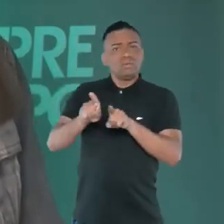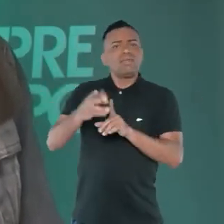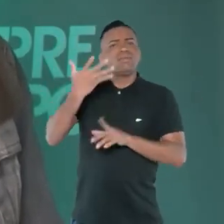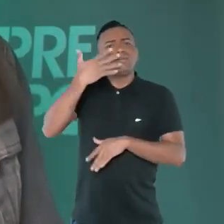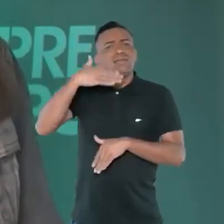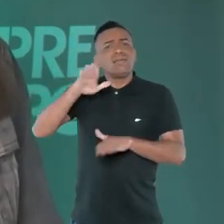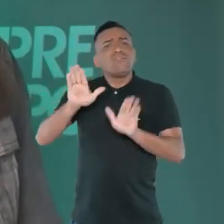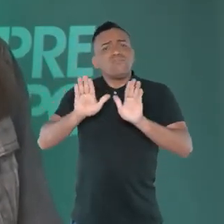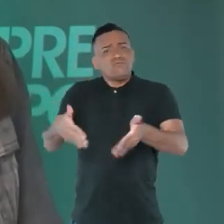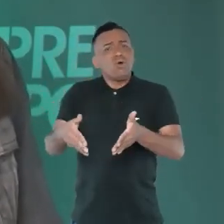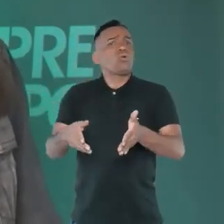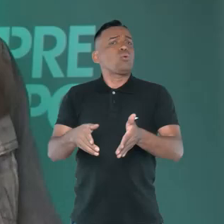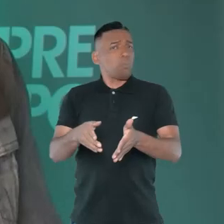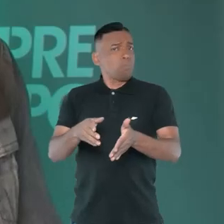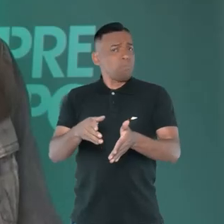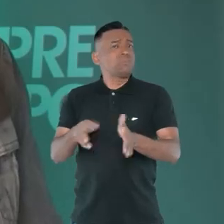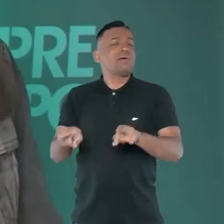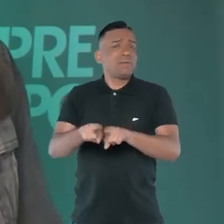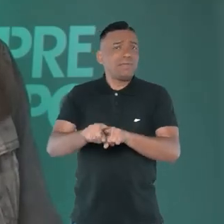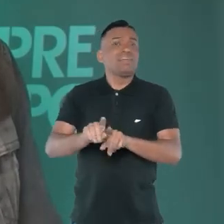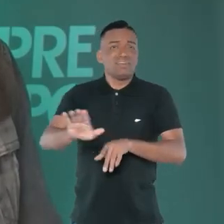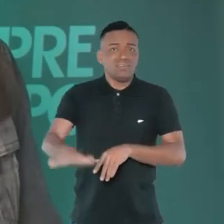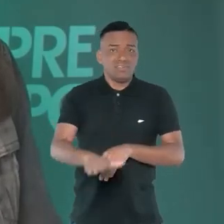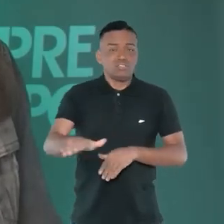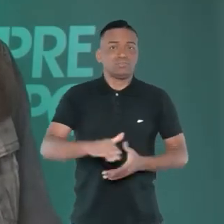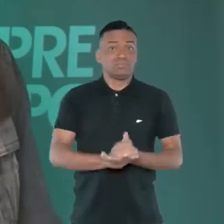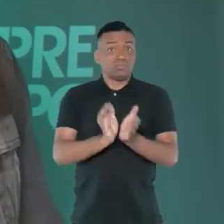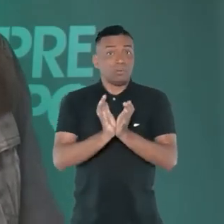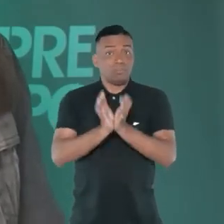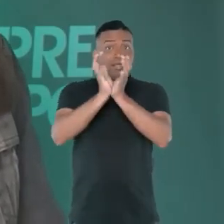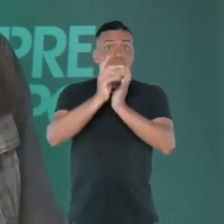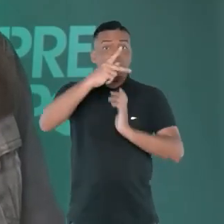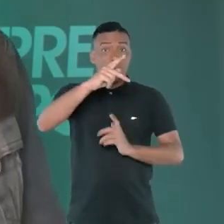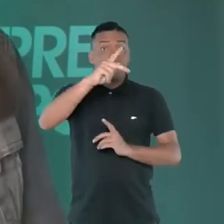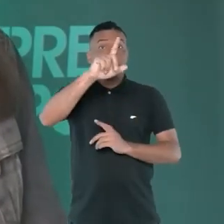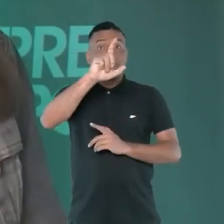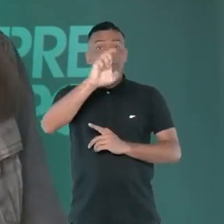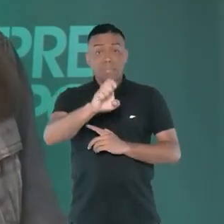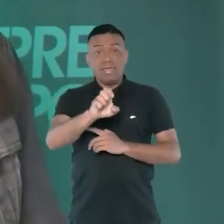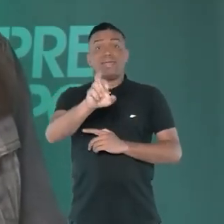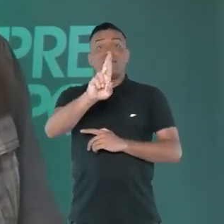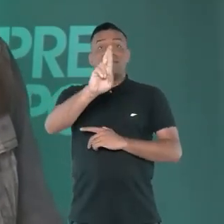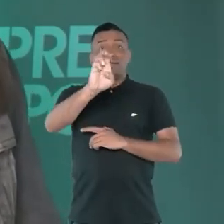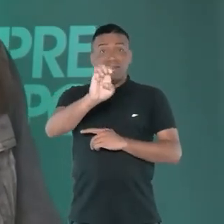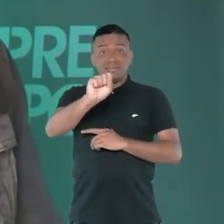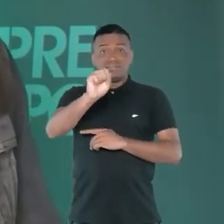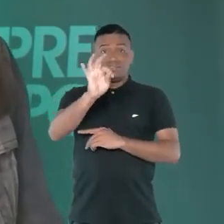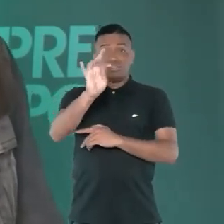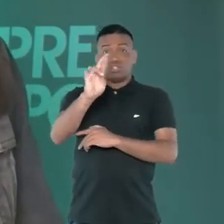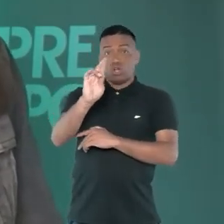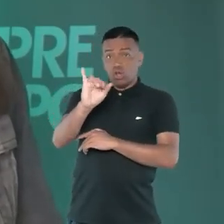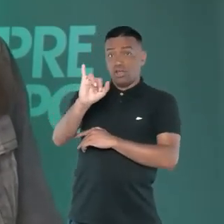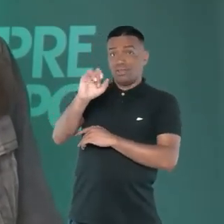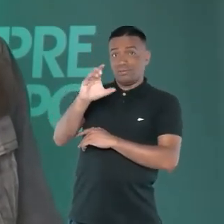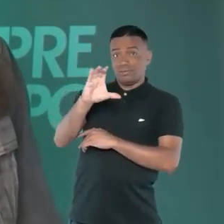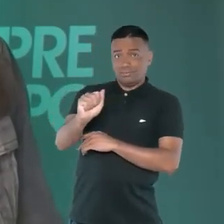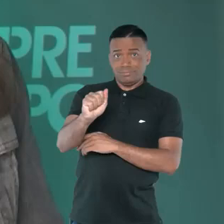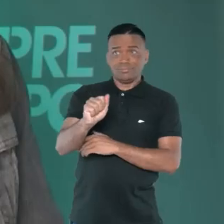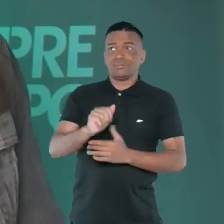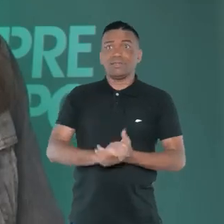livros infanto-juvenis e adultos e infantis. Venceu em 2022 o prêmio